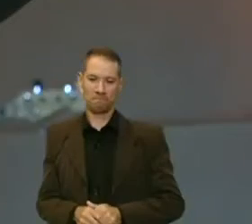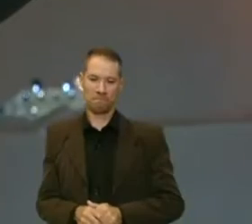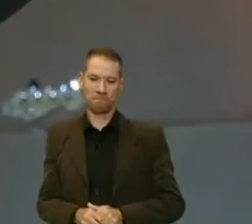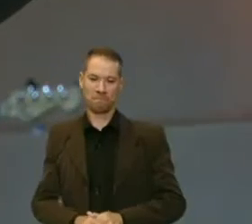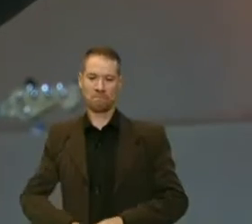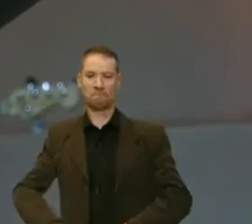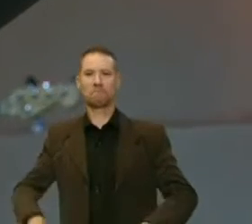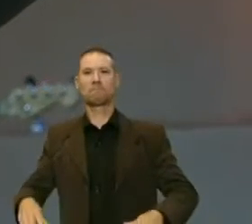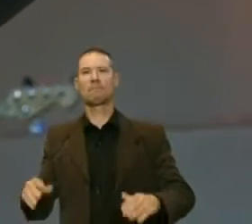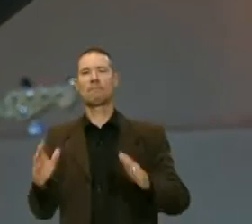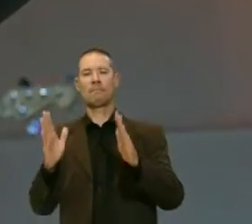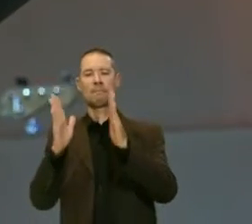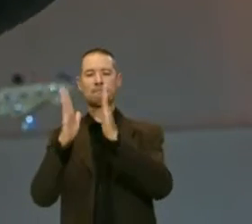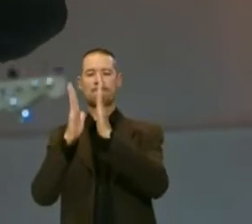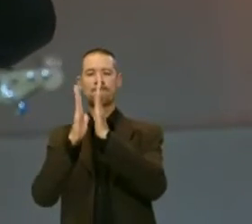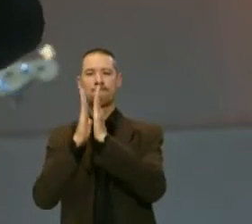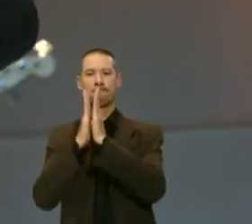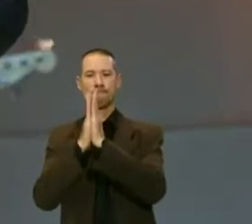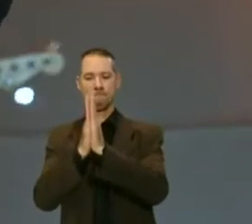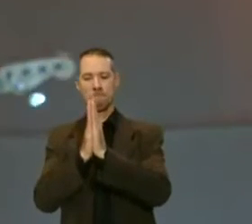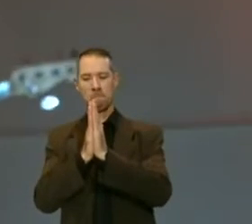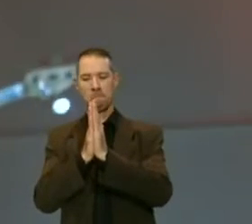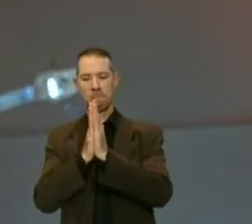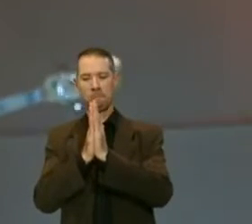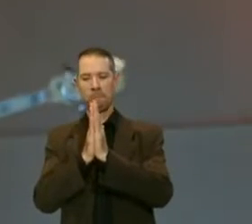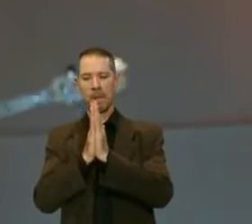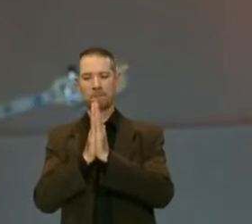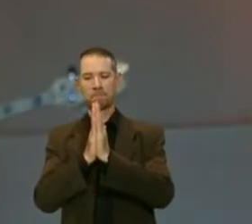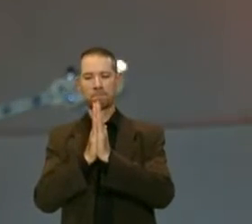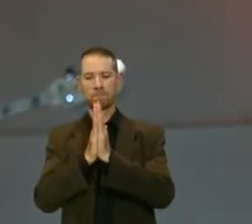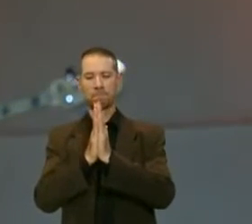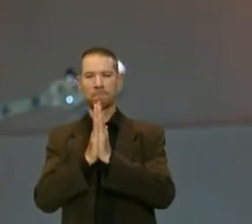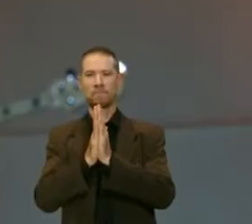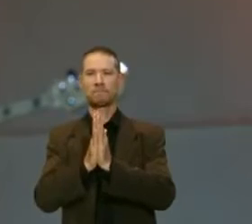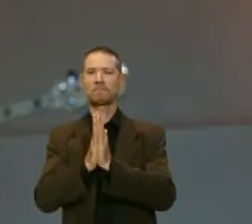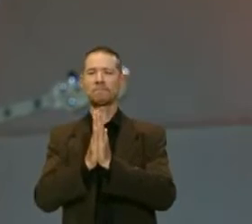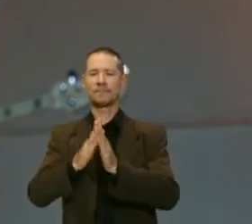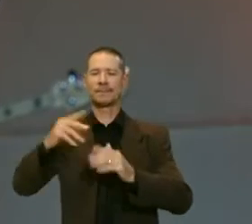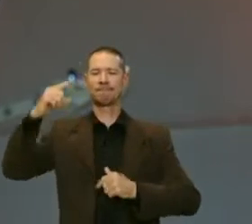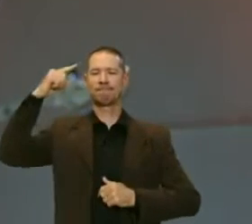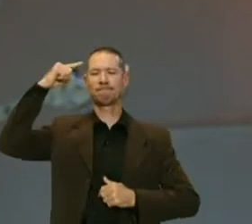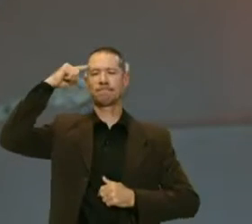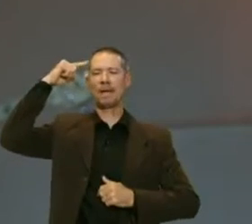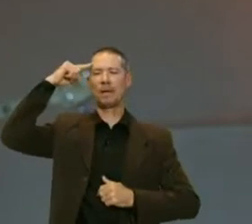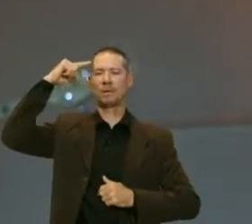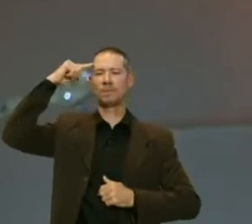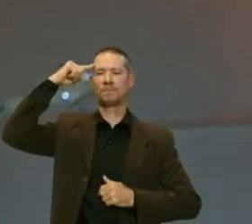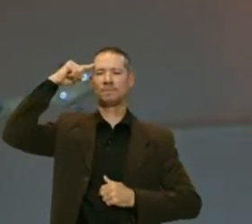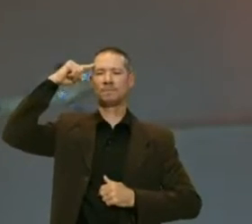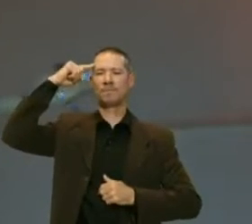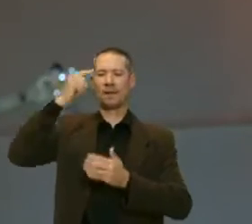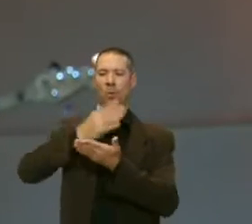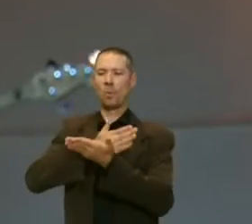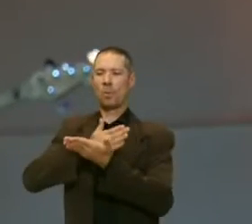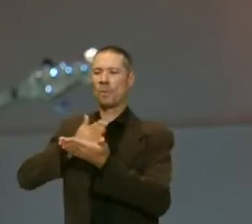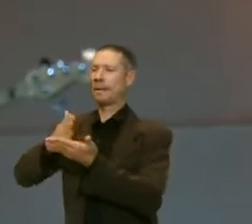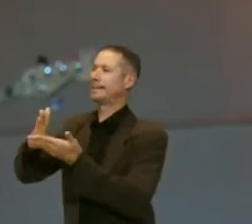Fecha os teus olhos, ergue a tua cabeça para o alto e comece a